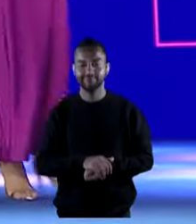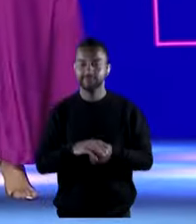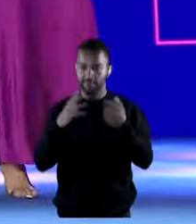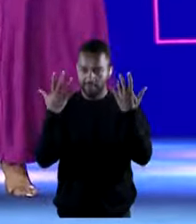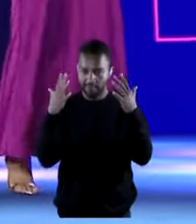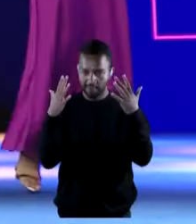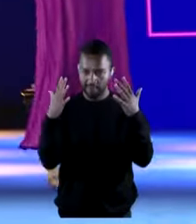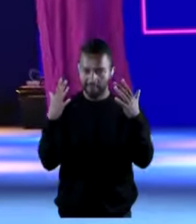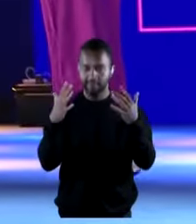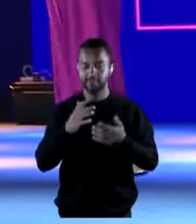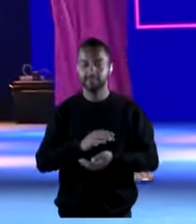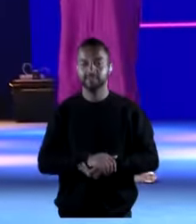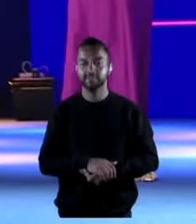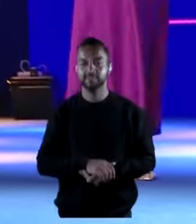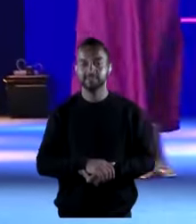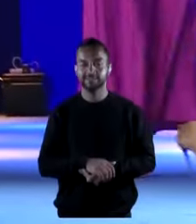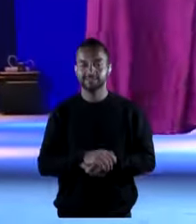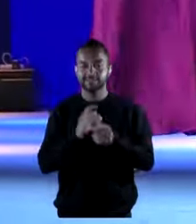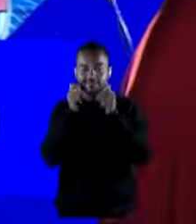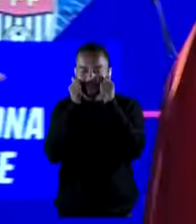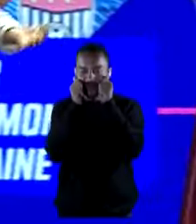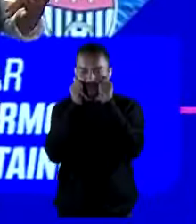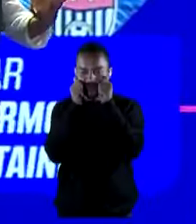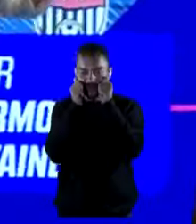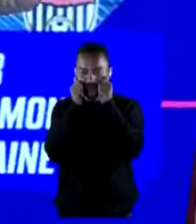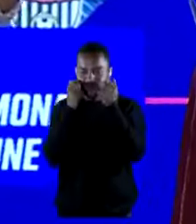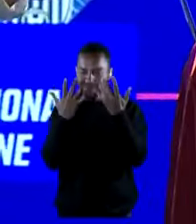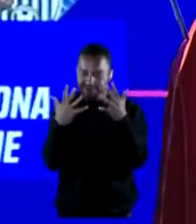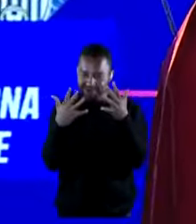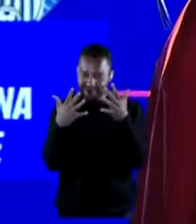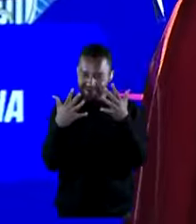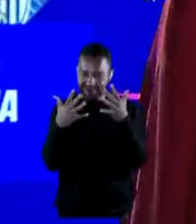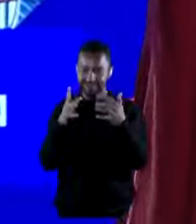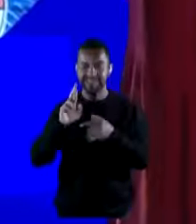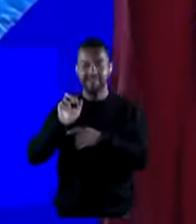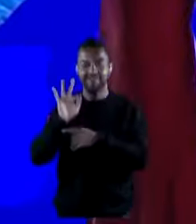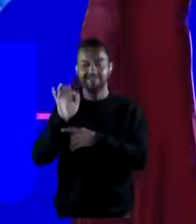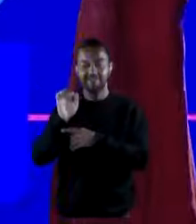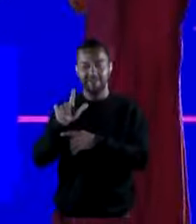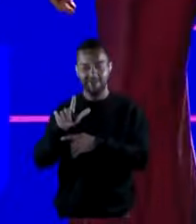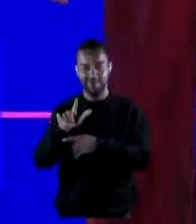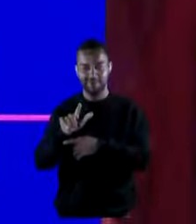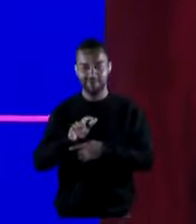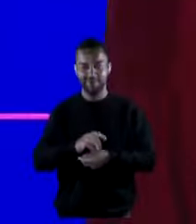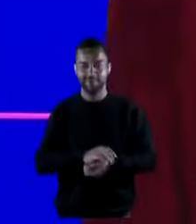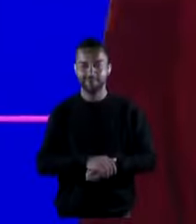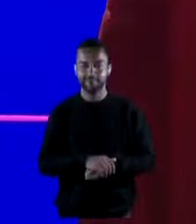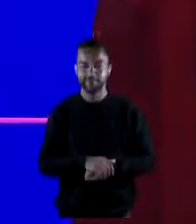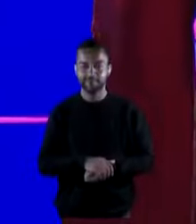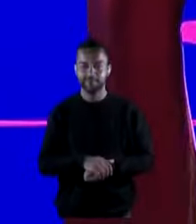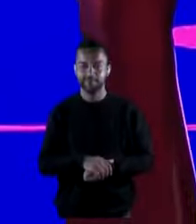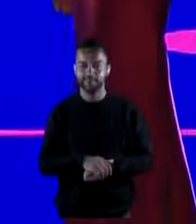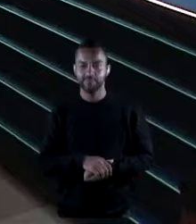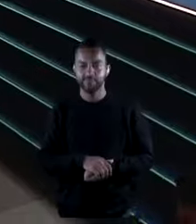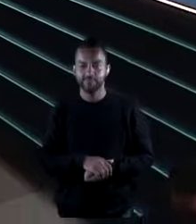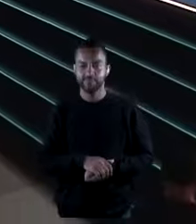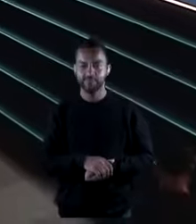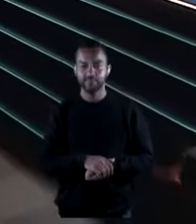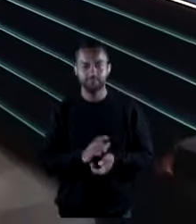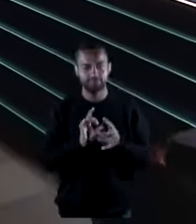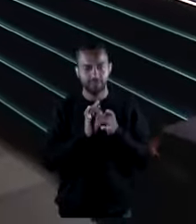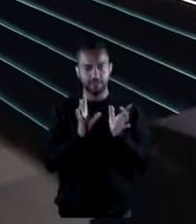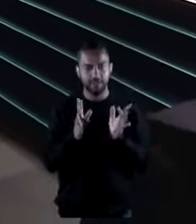Parabéns, viu? Que fofura. Parabéns. Parabéns, Rafael. Por favor, fique à vontade para tirar